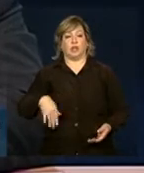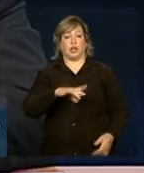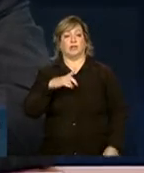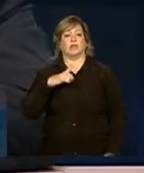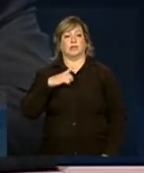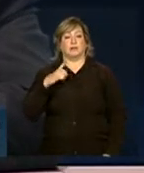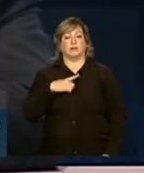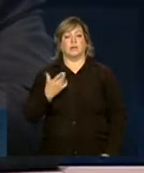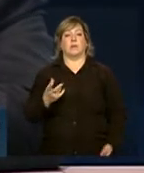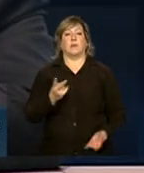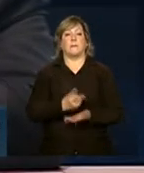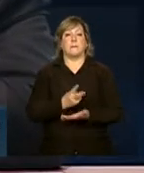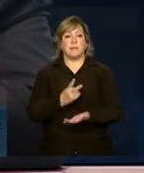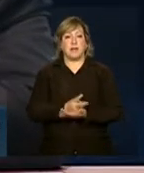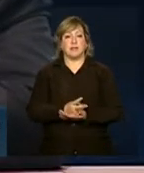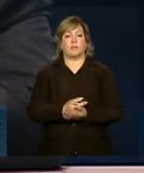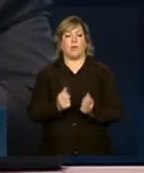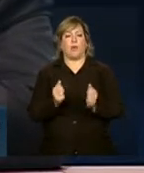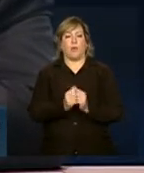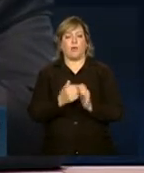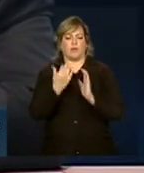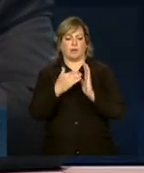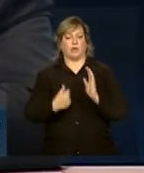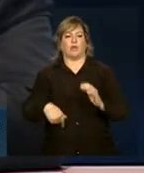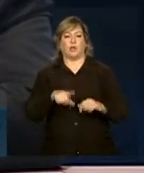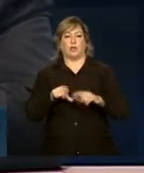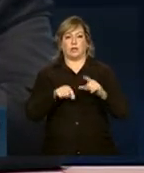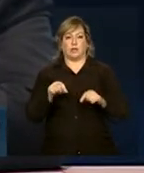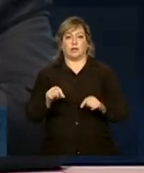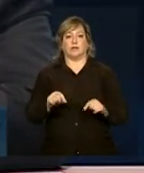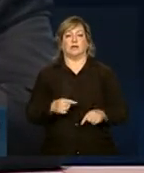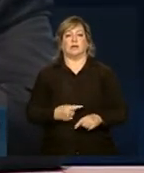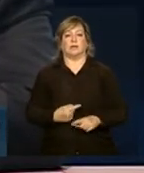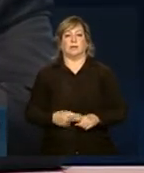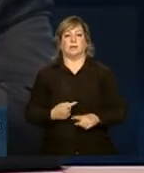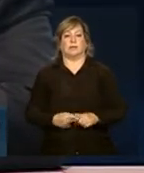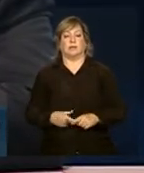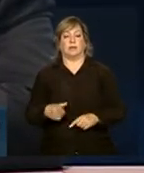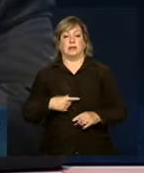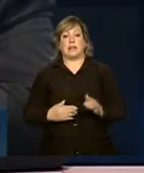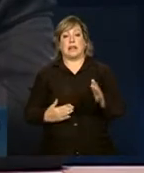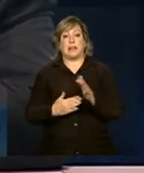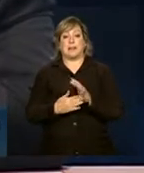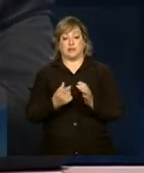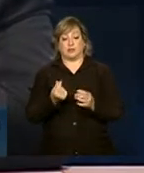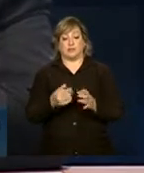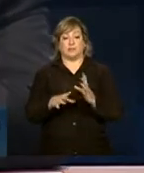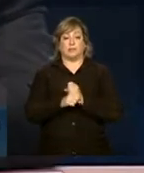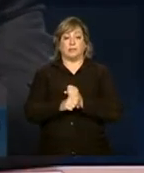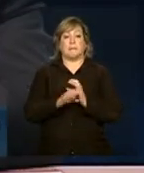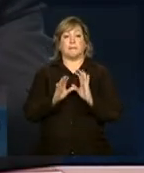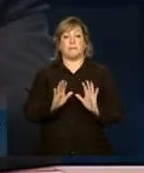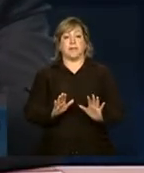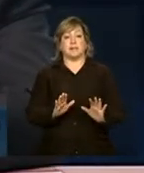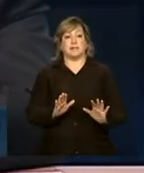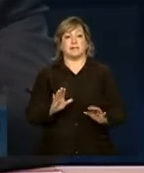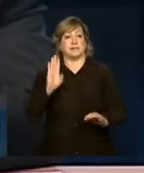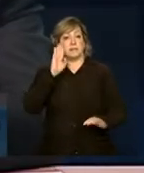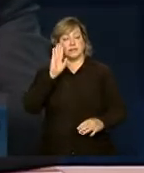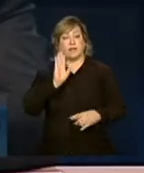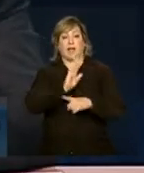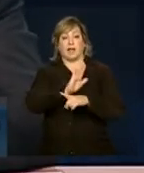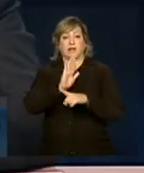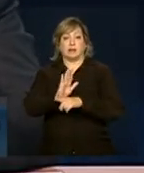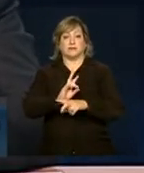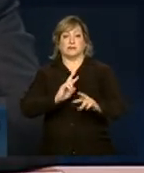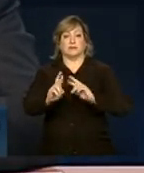tivemos mesmo com os critérios que nós definimos até por conta da limitação de recursos mas também o objetivo de atender